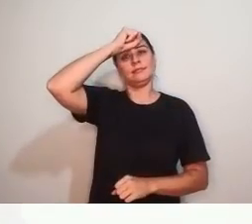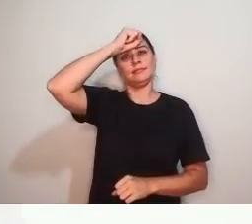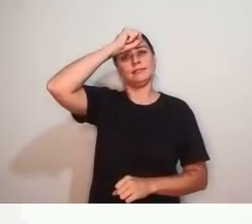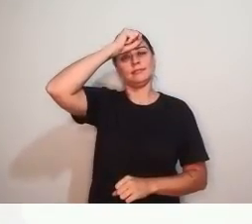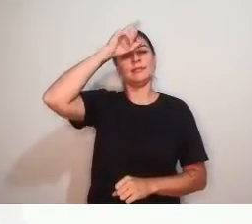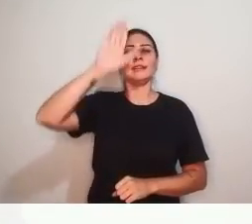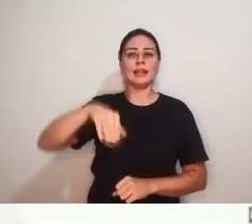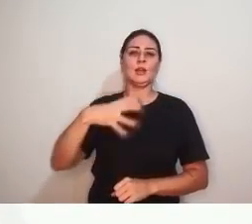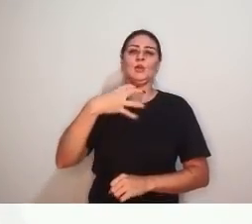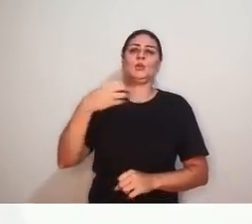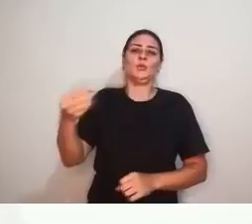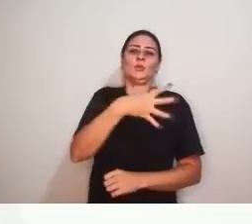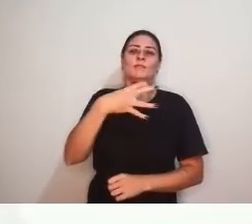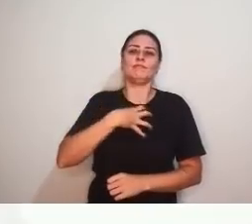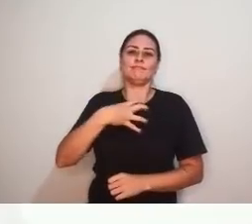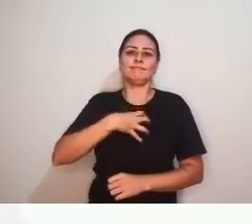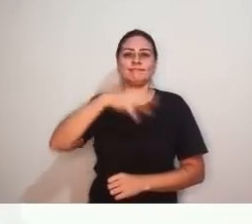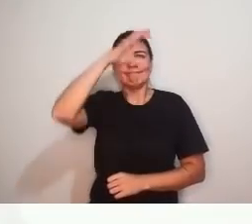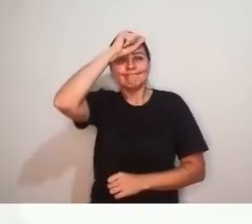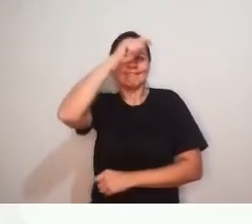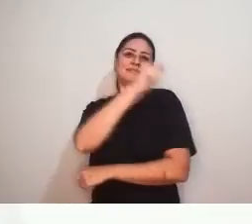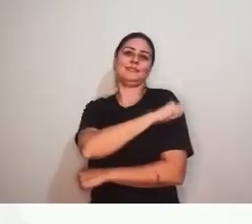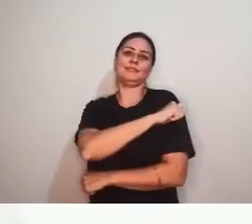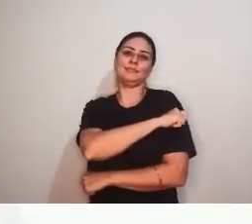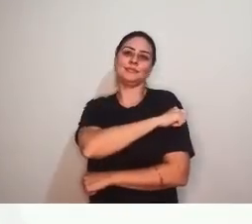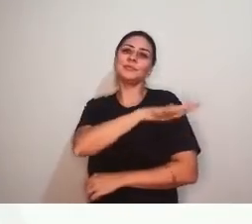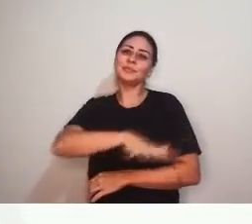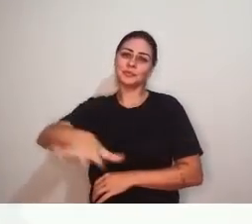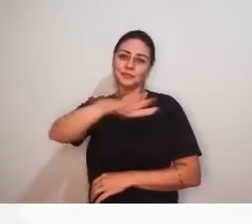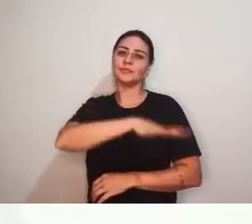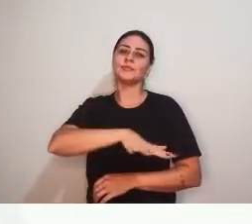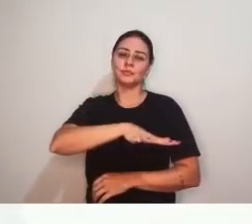desaguando na aprendizagem, que é o novo posicionamento da prática social do docente.